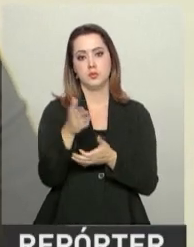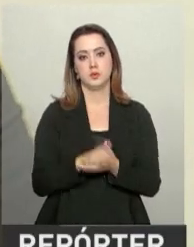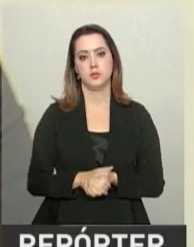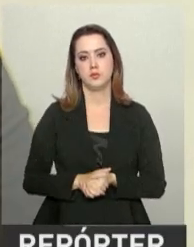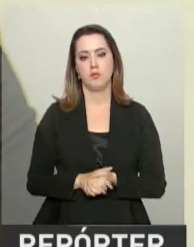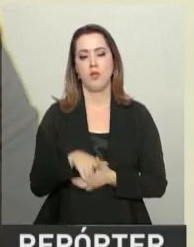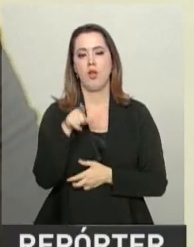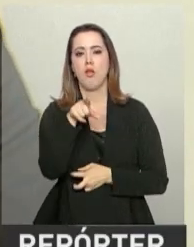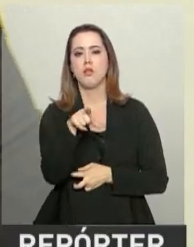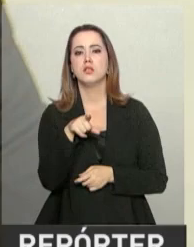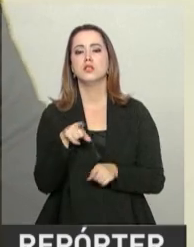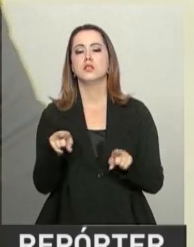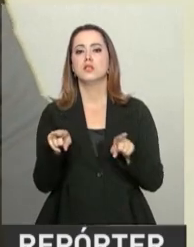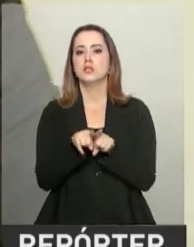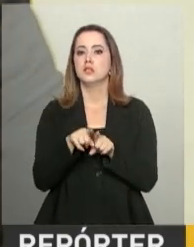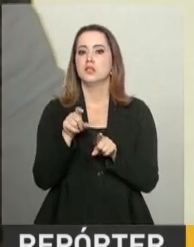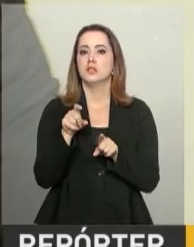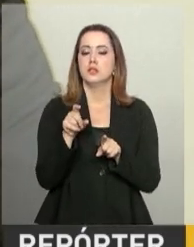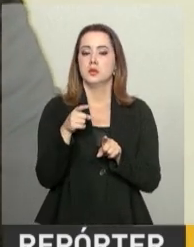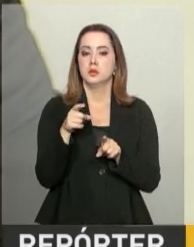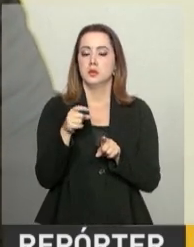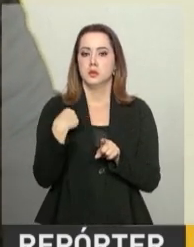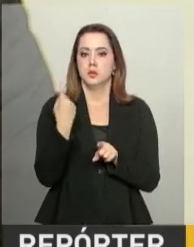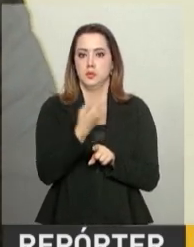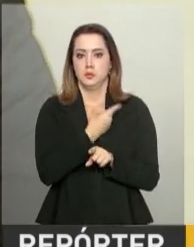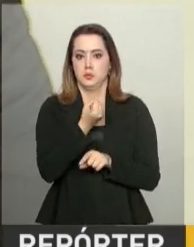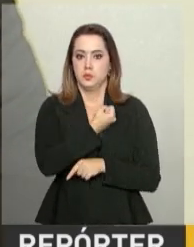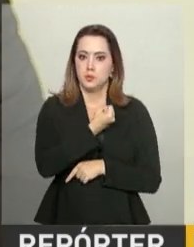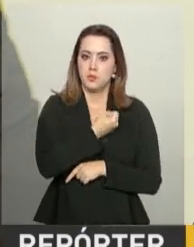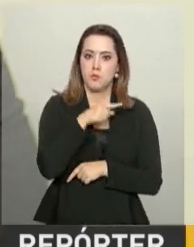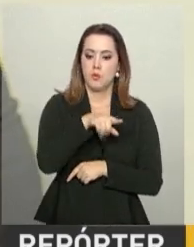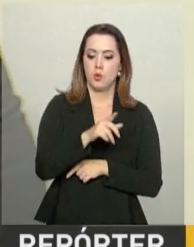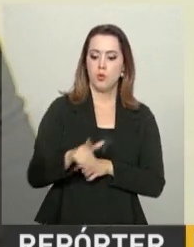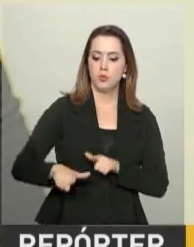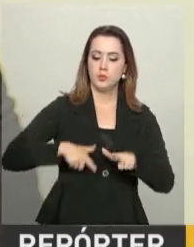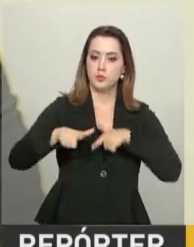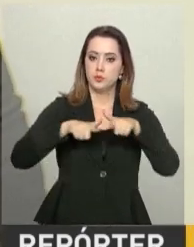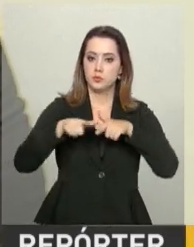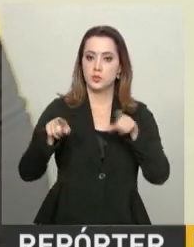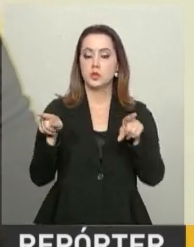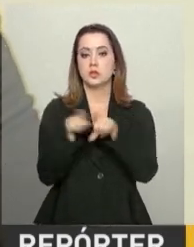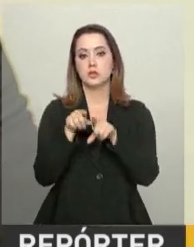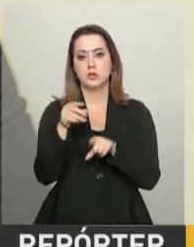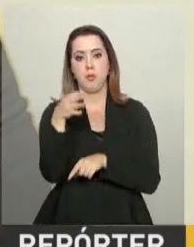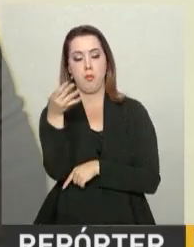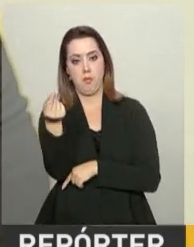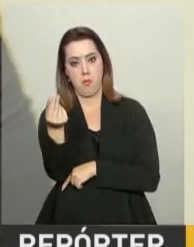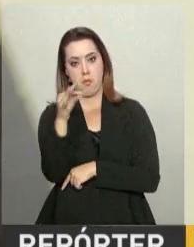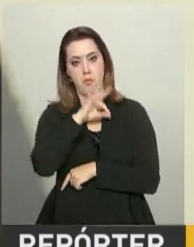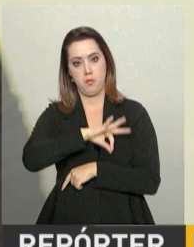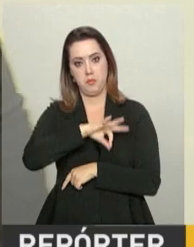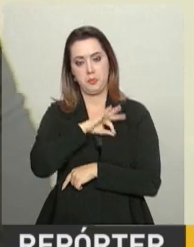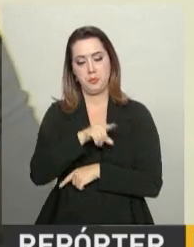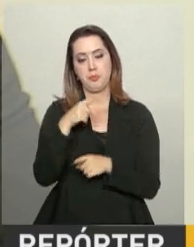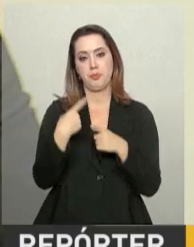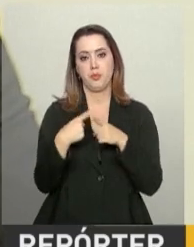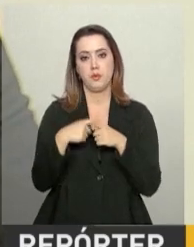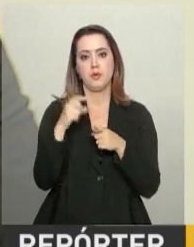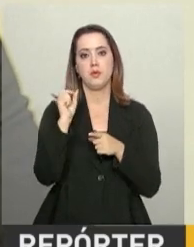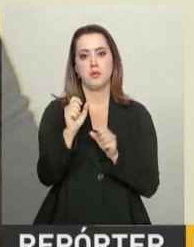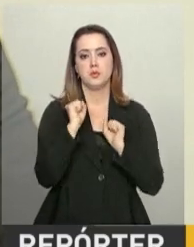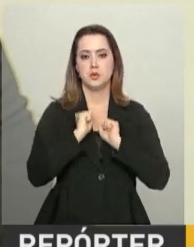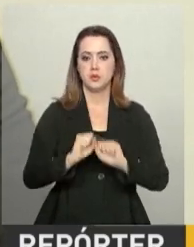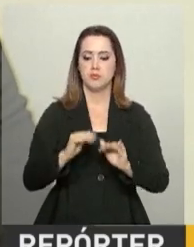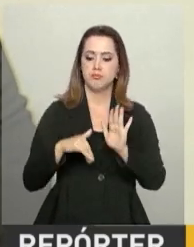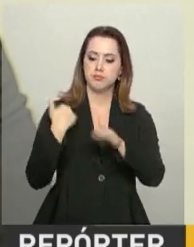impacta, pelos modelos estatísticos, isso impacta o nível de emprego e o nível de salário, portanto, permitindo